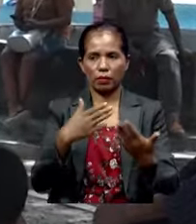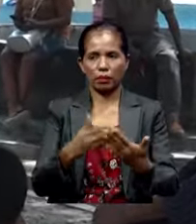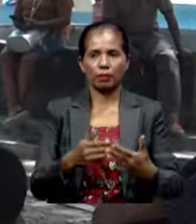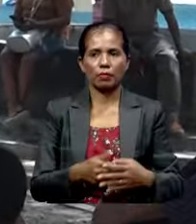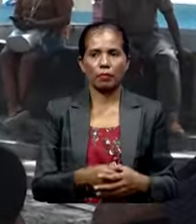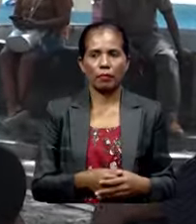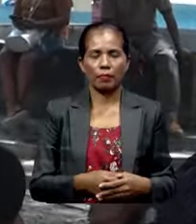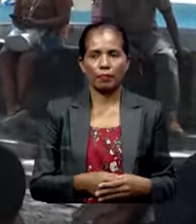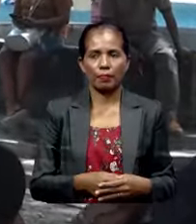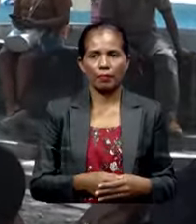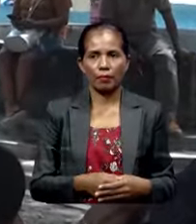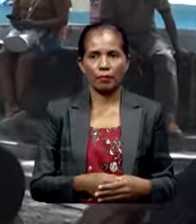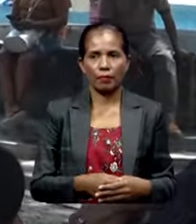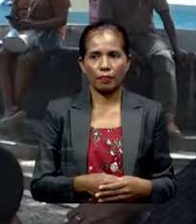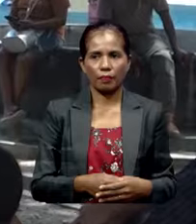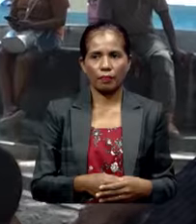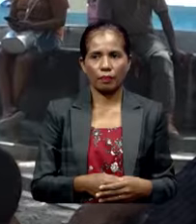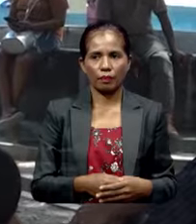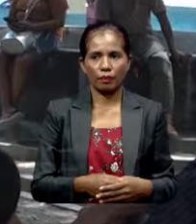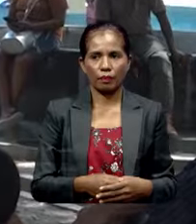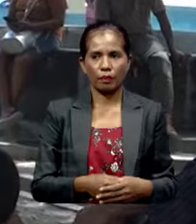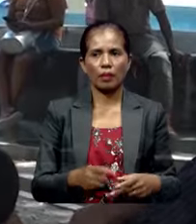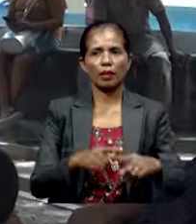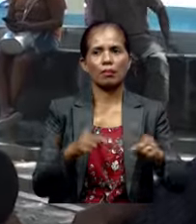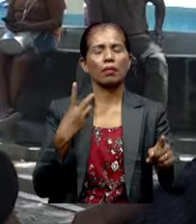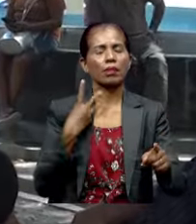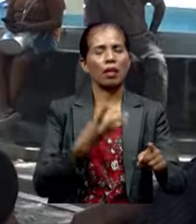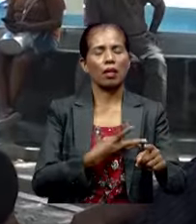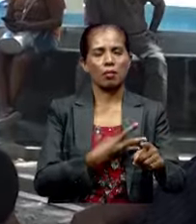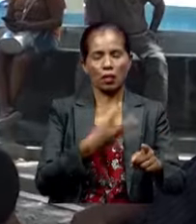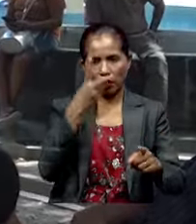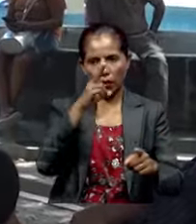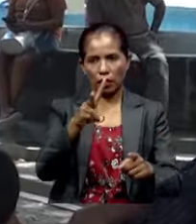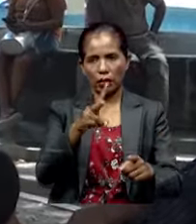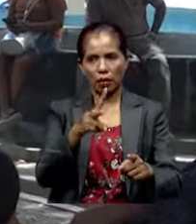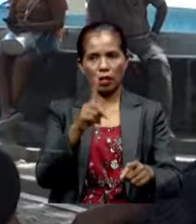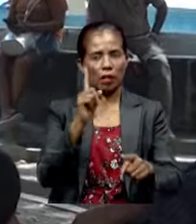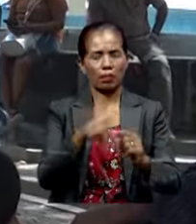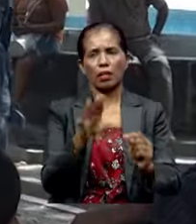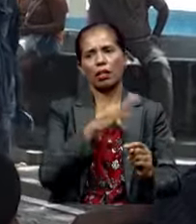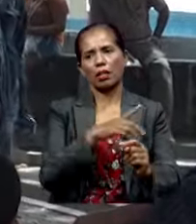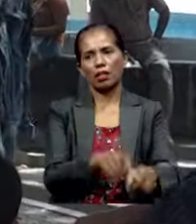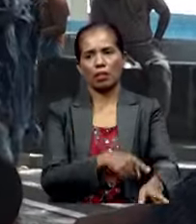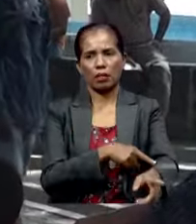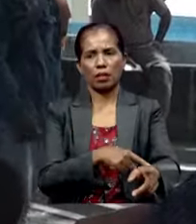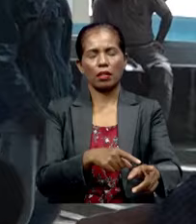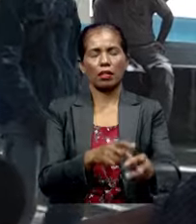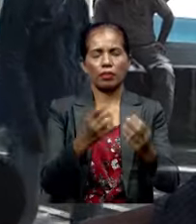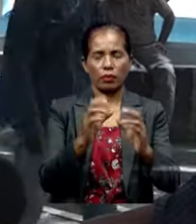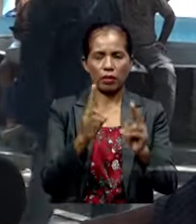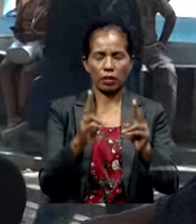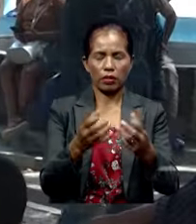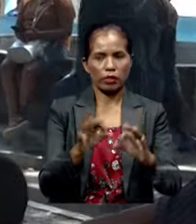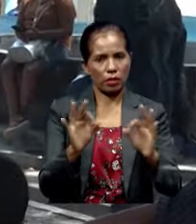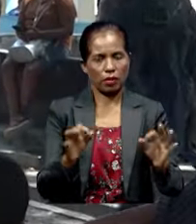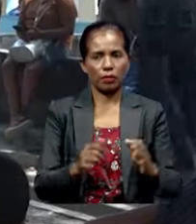Ministério Antigos Combatentes, mas que lá, né? Mas bem, a mim insiste para a bela demora, né? Tem que ter contrato. Mas bem,